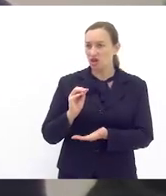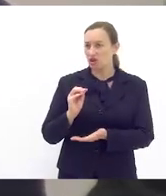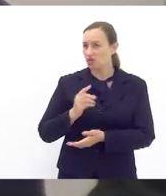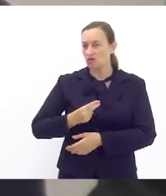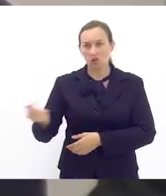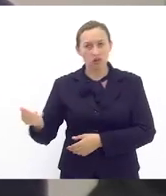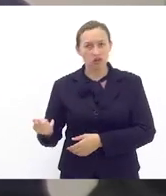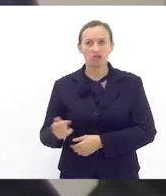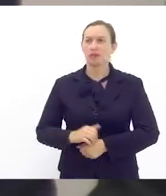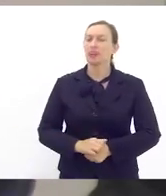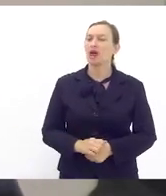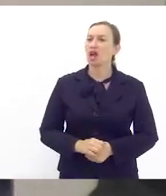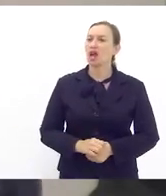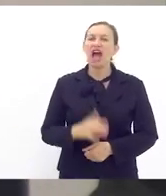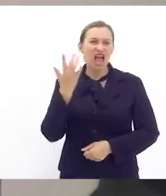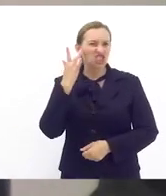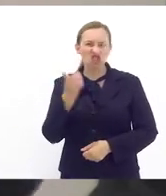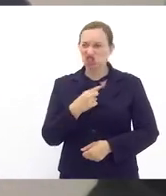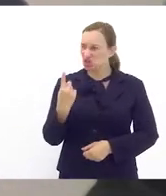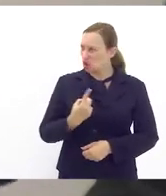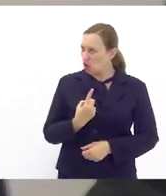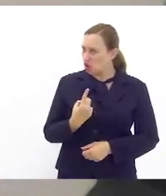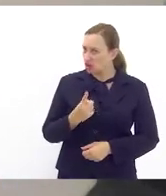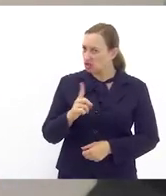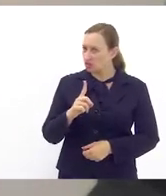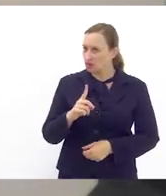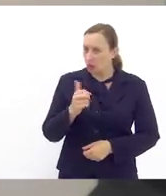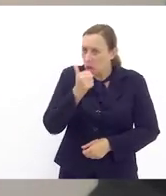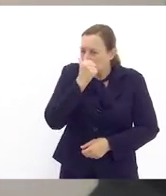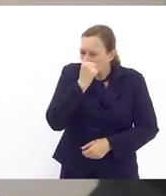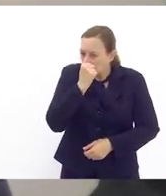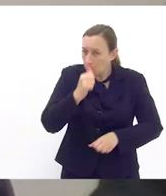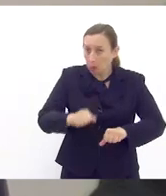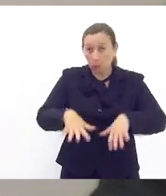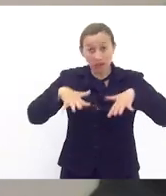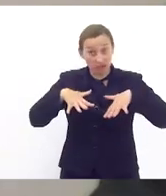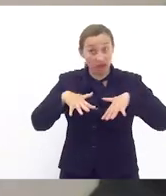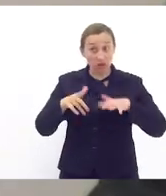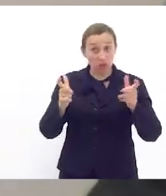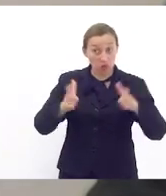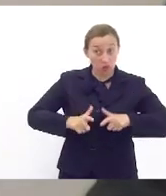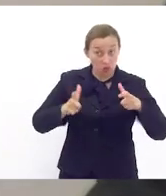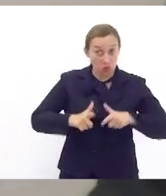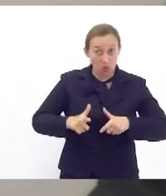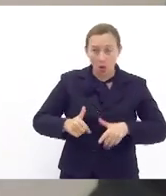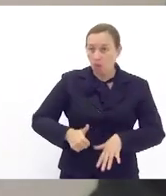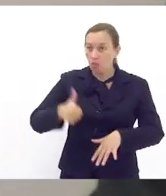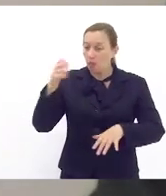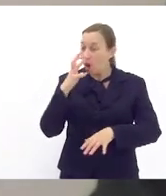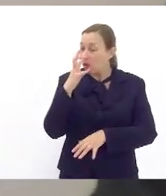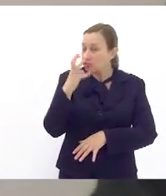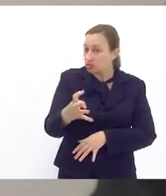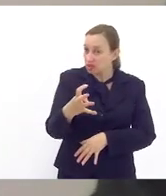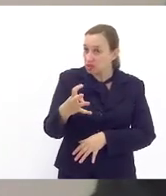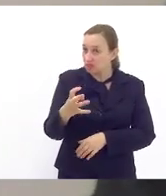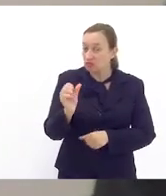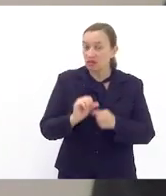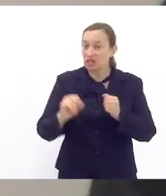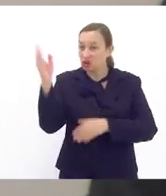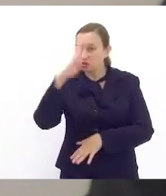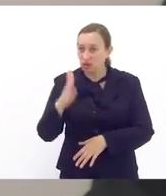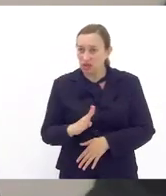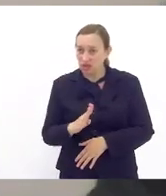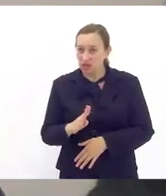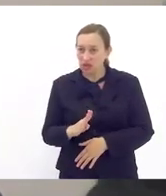embora na quinta-feira achando que a gente não encheu o plenário Daniel Então a primeira denúncia que a gente tem que fazer no Brasil